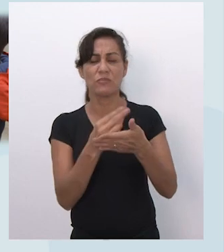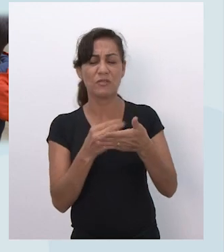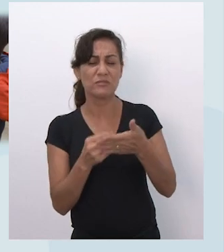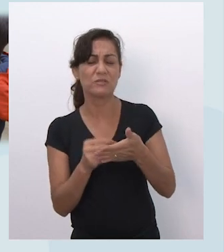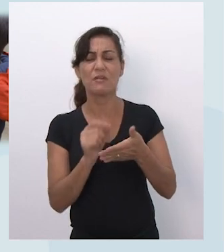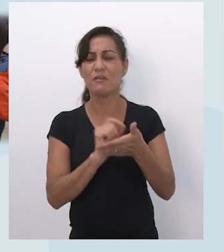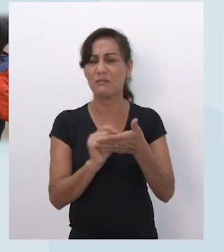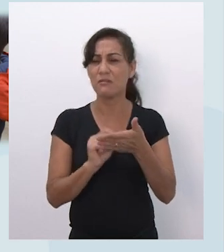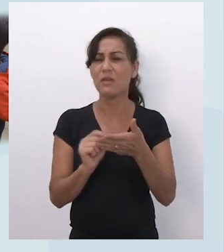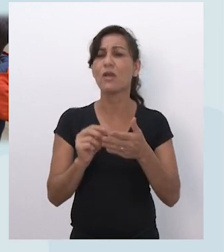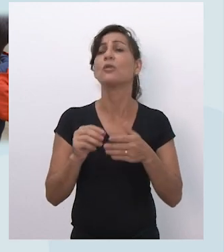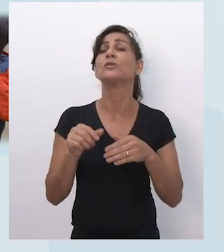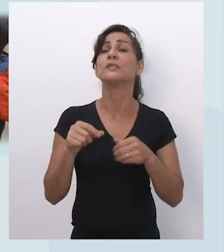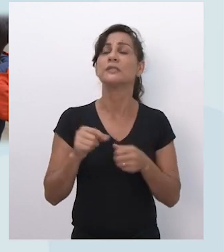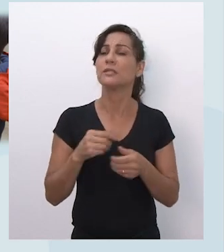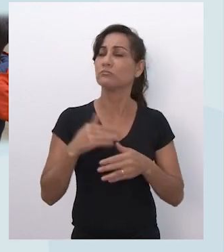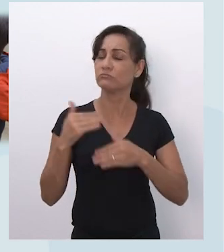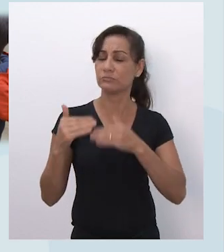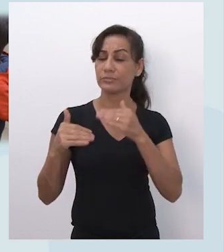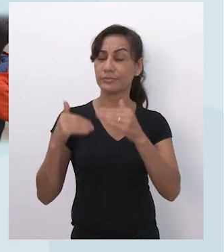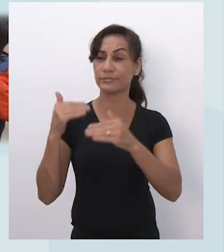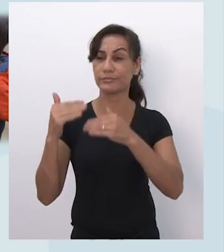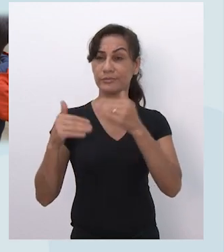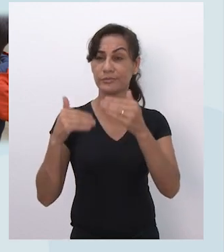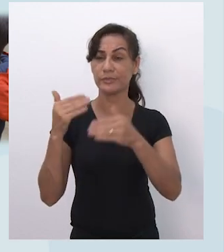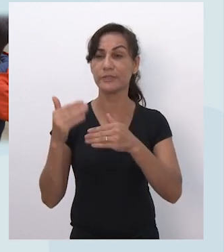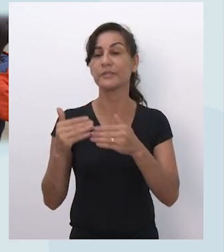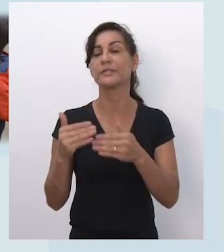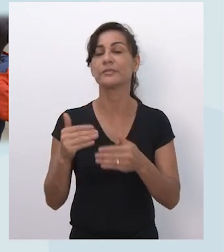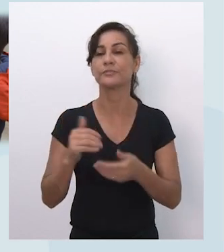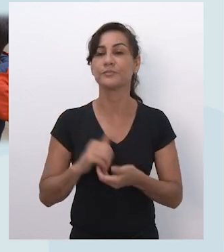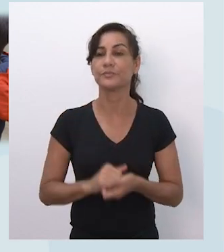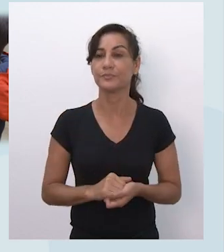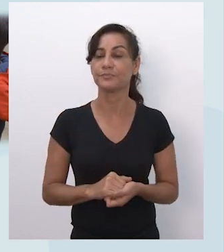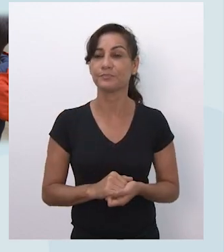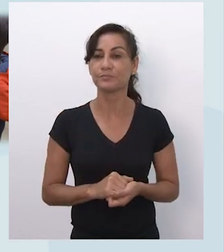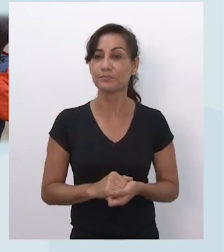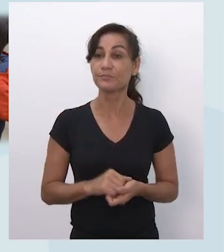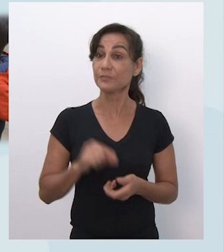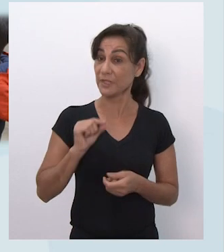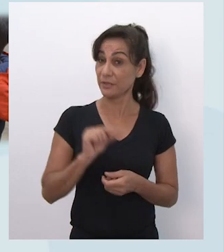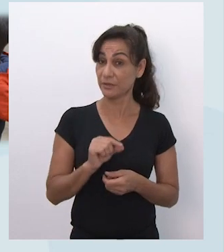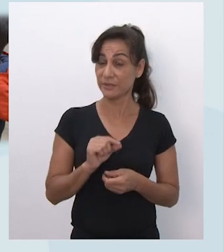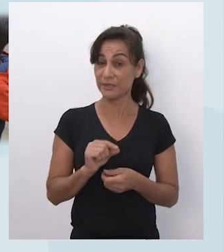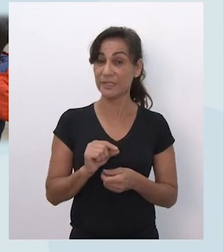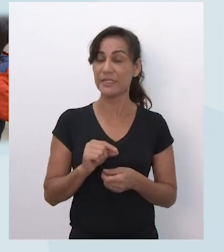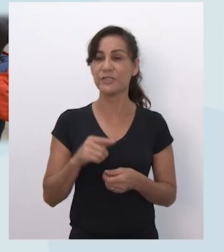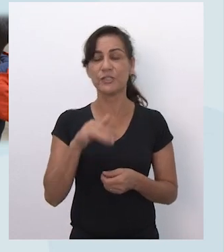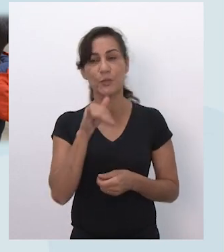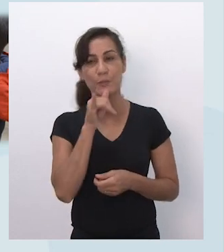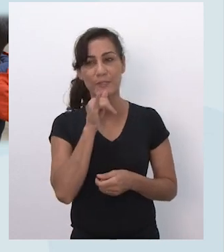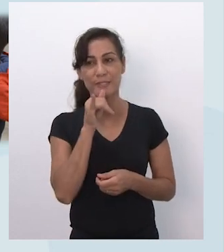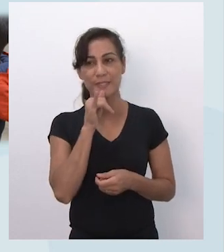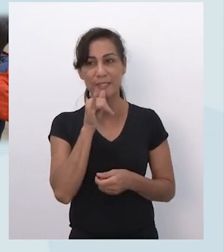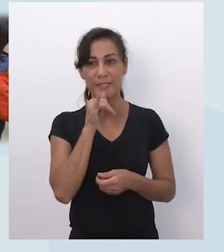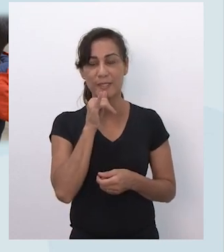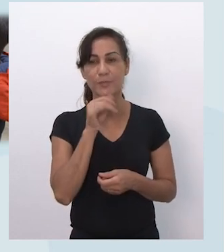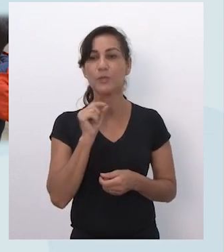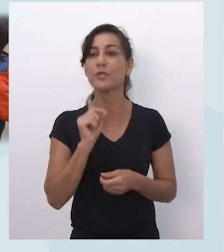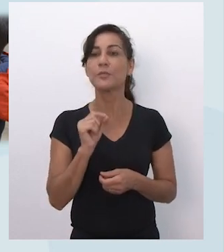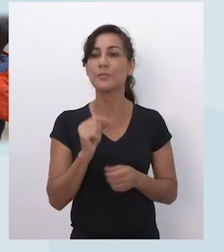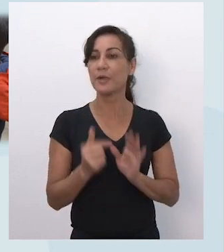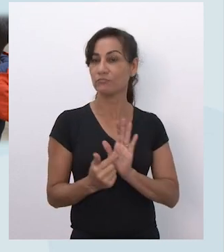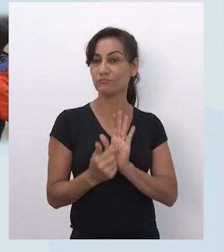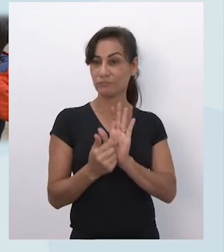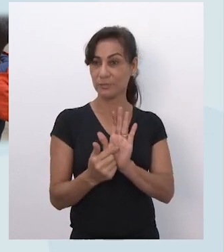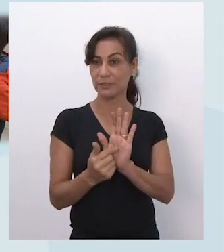essa alfabetização ela vai ficando cada vez mais complexa e estruturada. Então, aqui a gente tem, por exemplo, para ilustrar que quando a criança